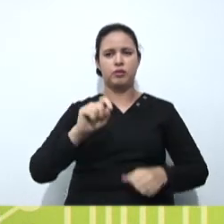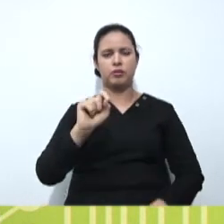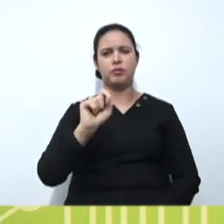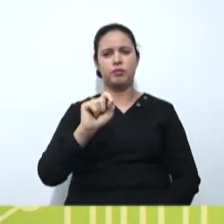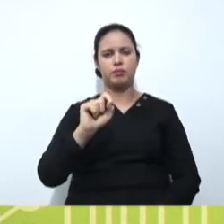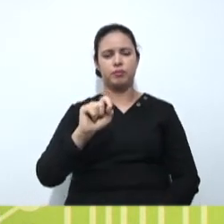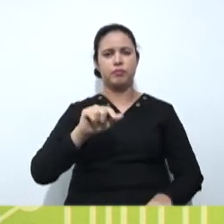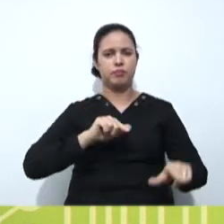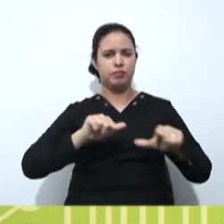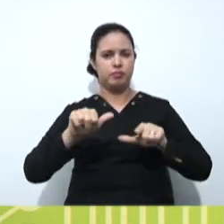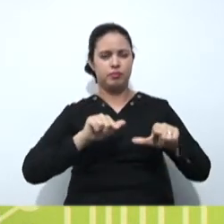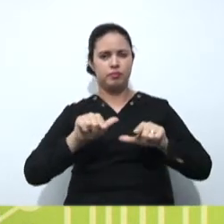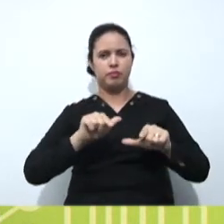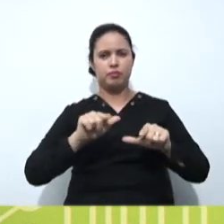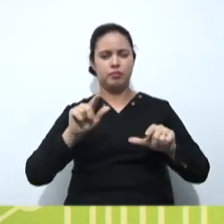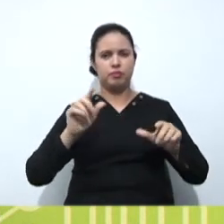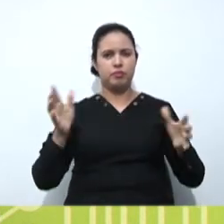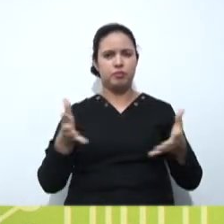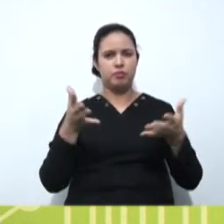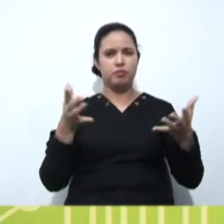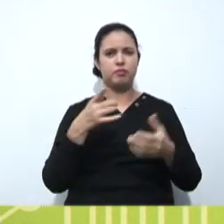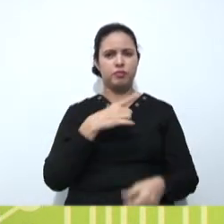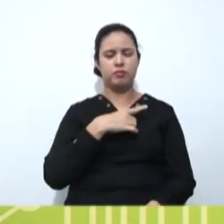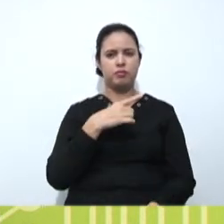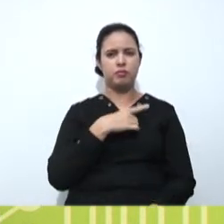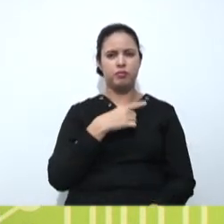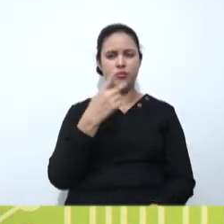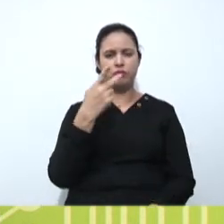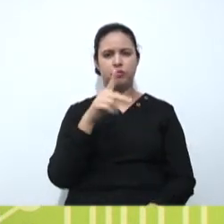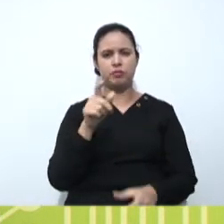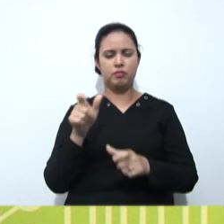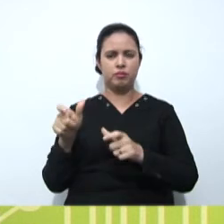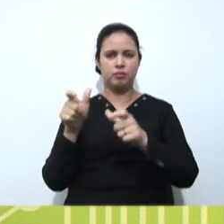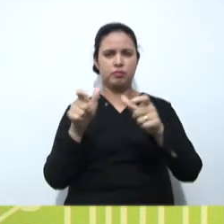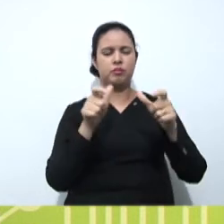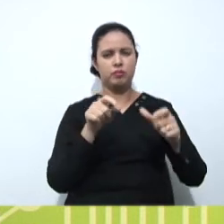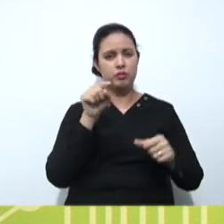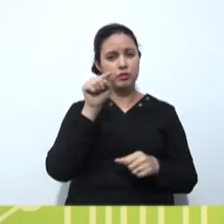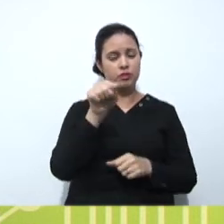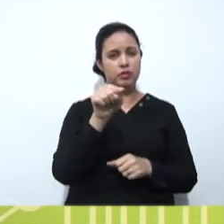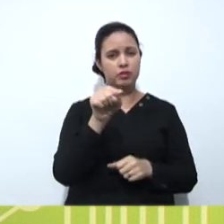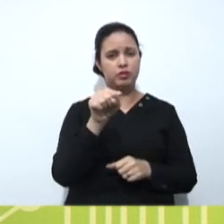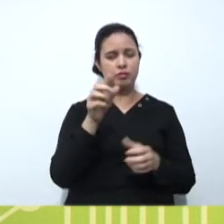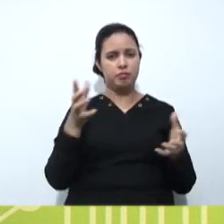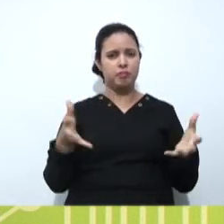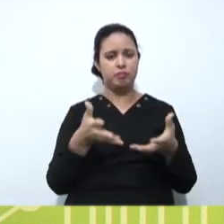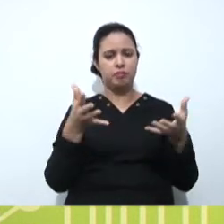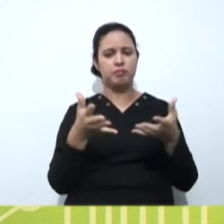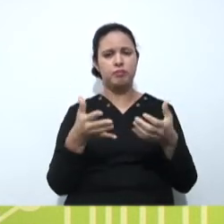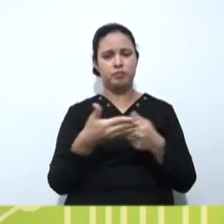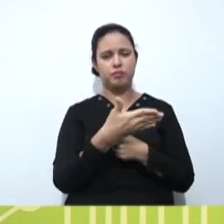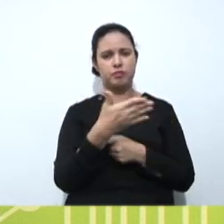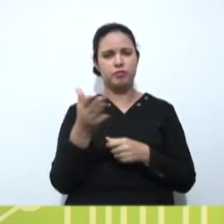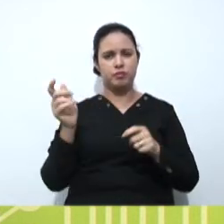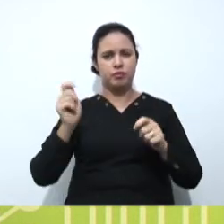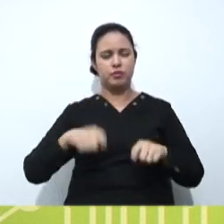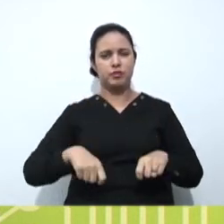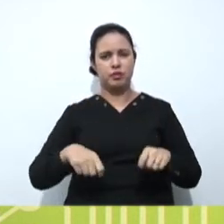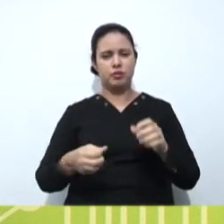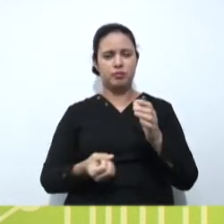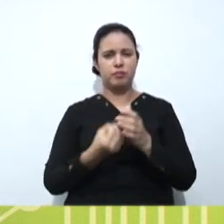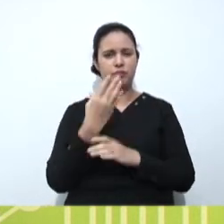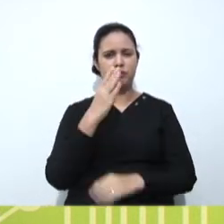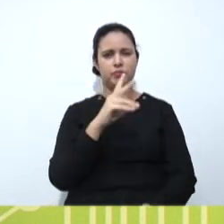gente trabalhar esse potencial que existe aí na sua região, que é você, né? Vocês que podem abrir